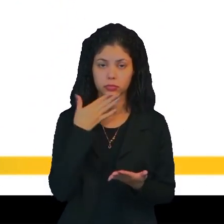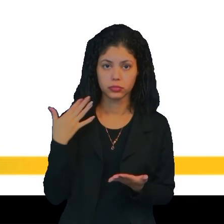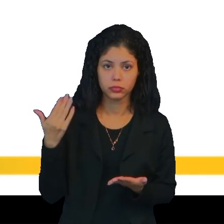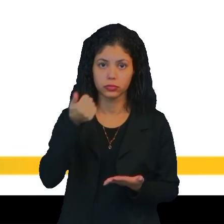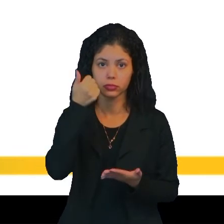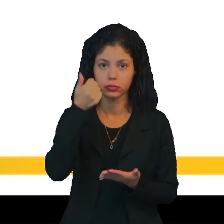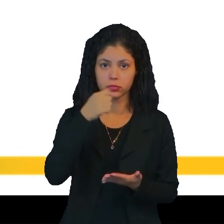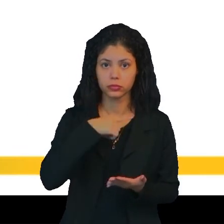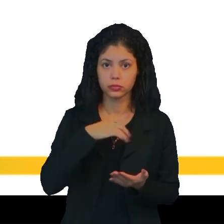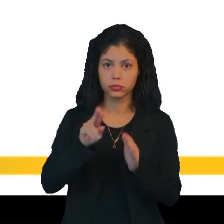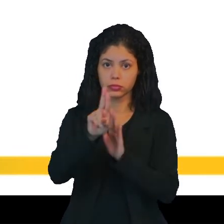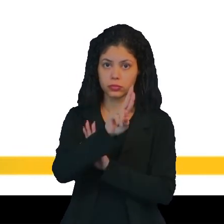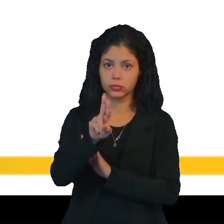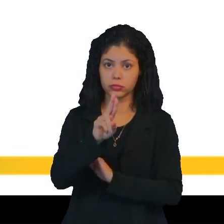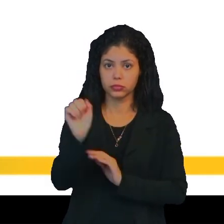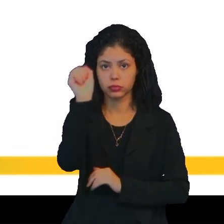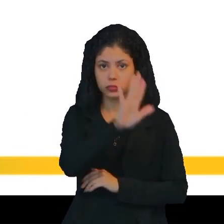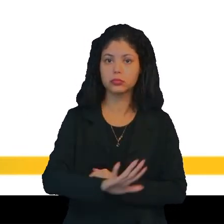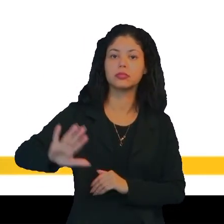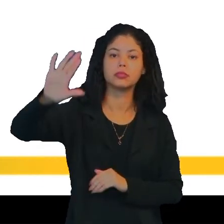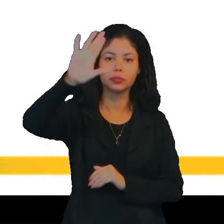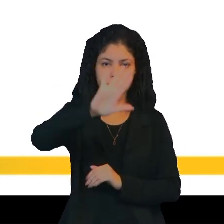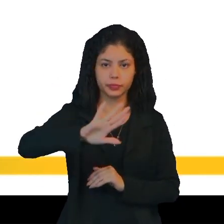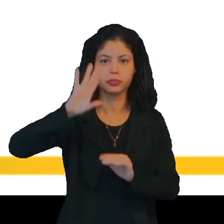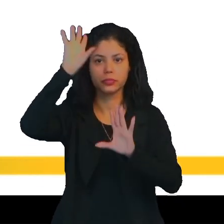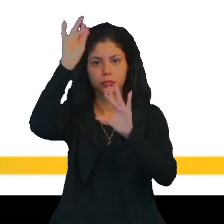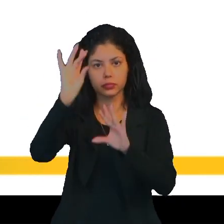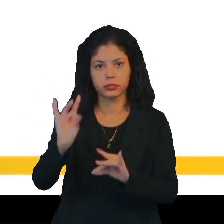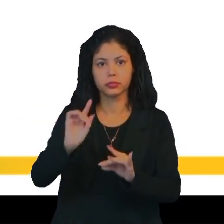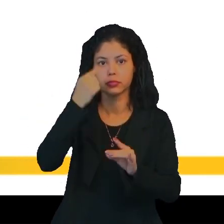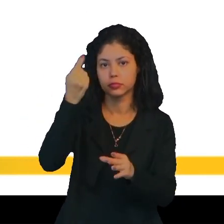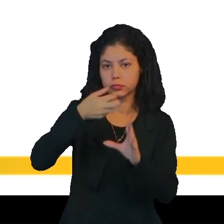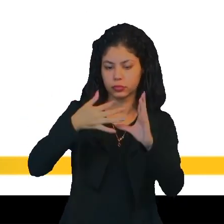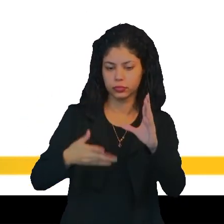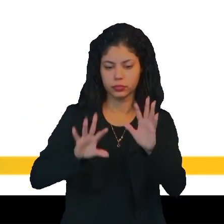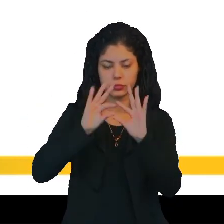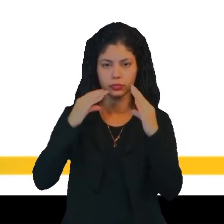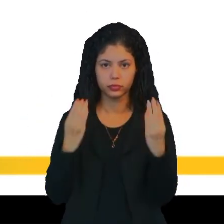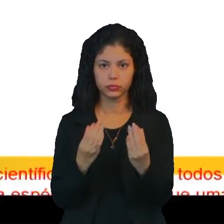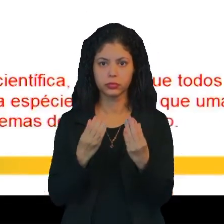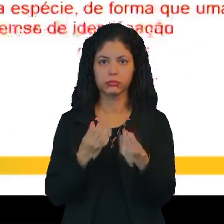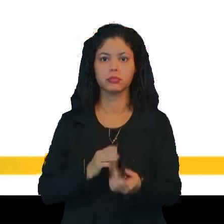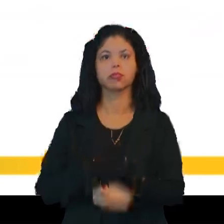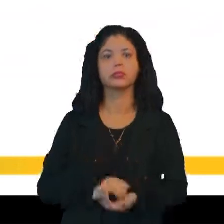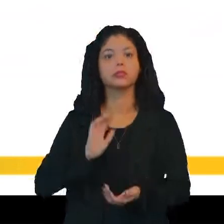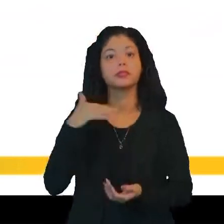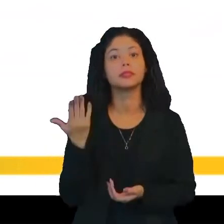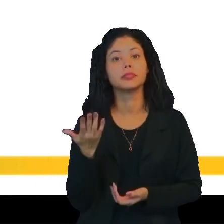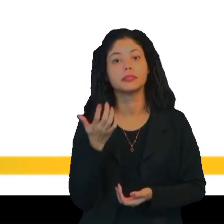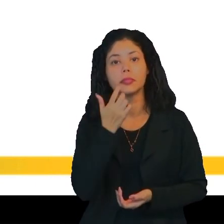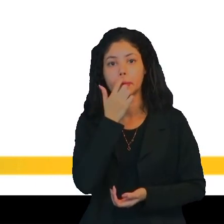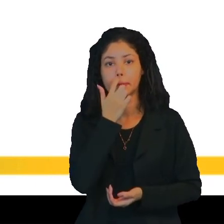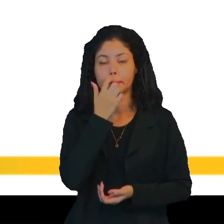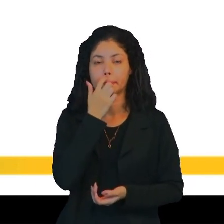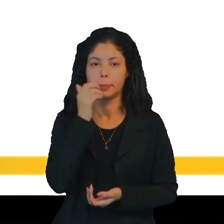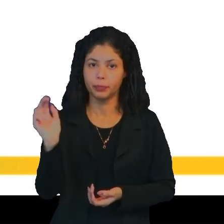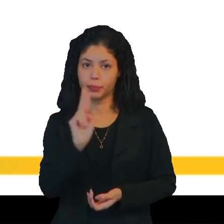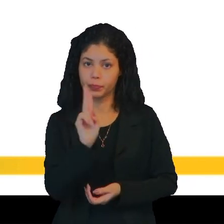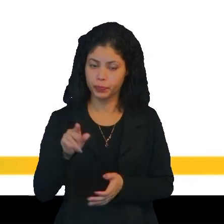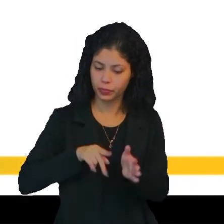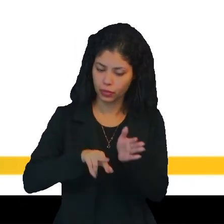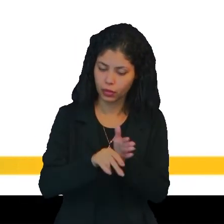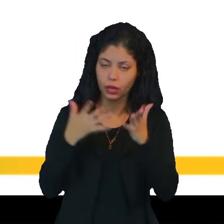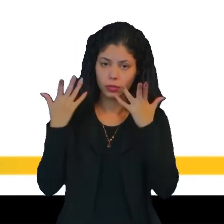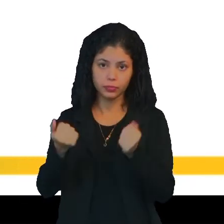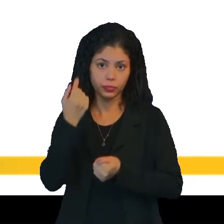Qual é a vantagem de haver uma nomenclatura universal para cada uma das espécies de seres vivos? E aí? A nomenclatura